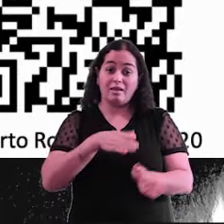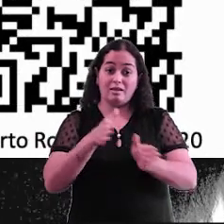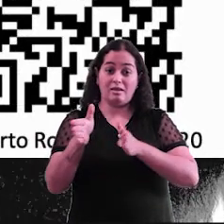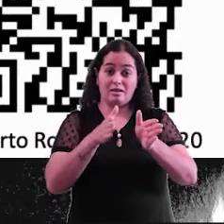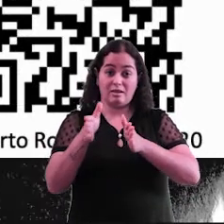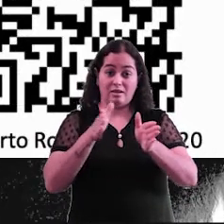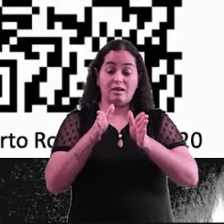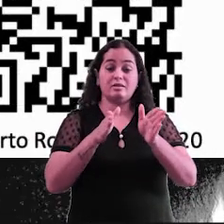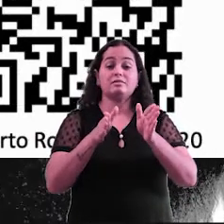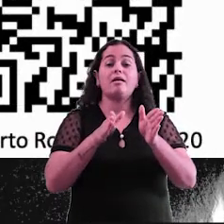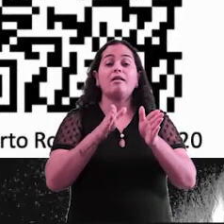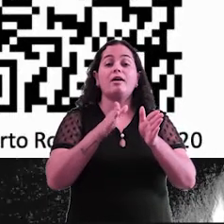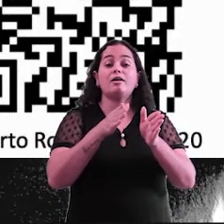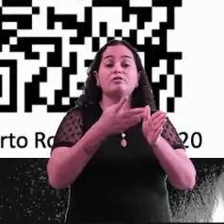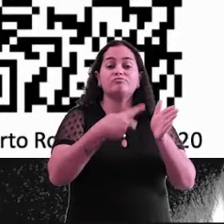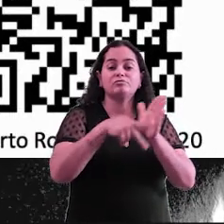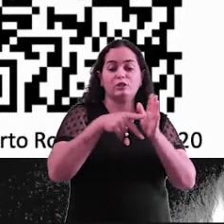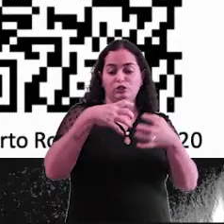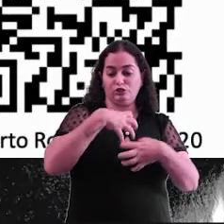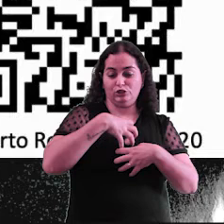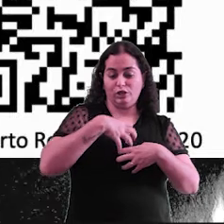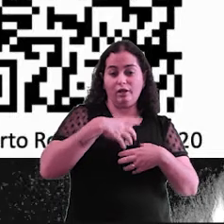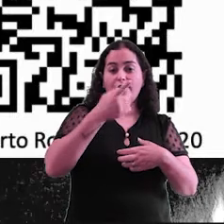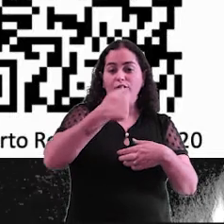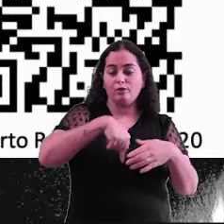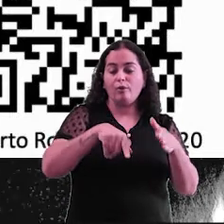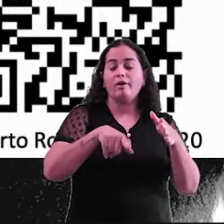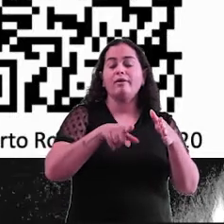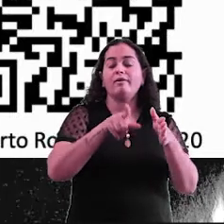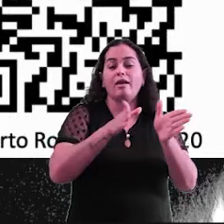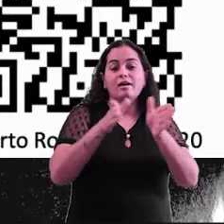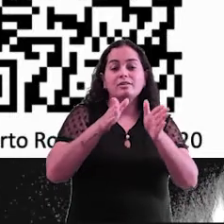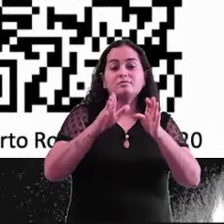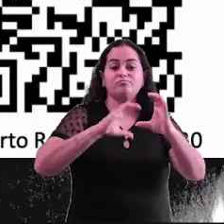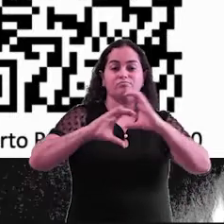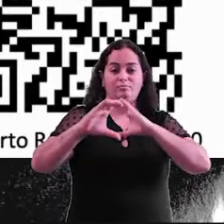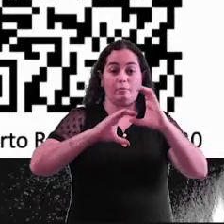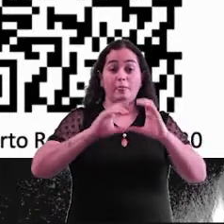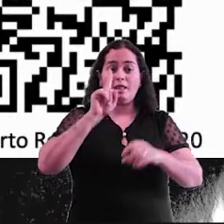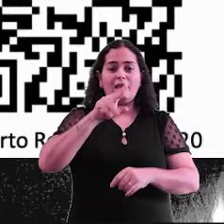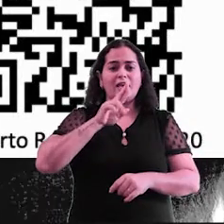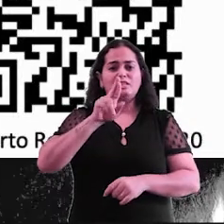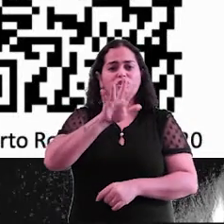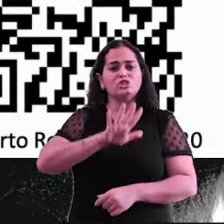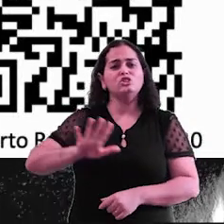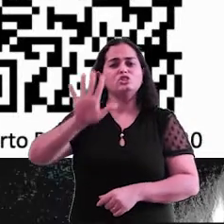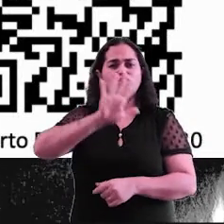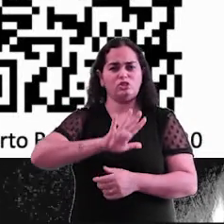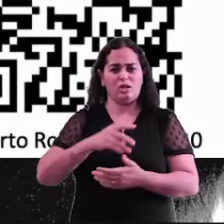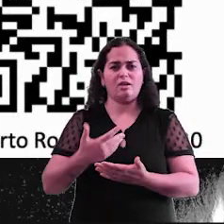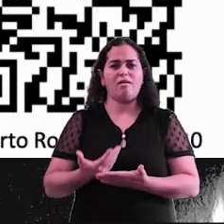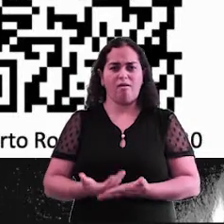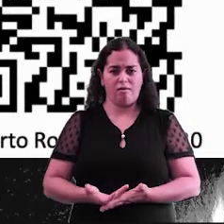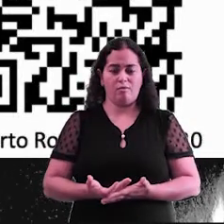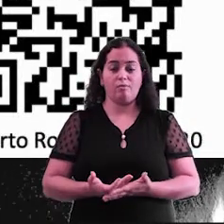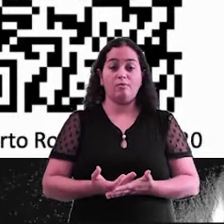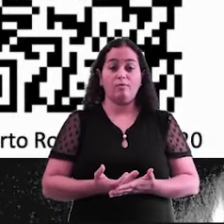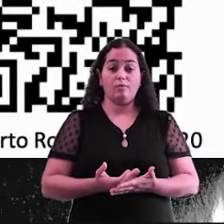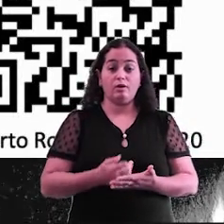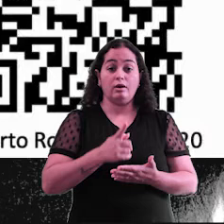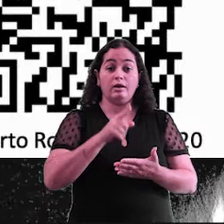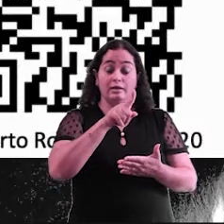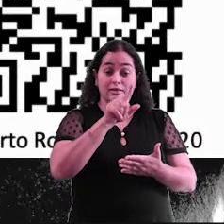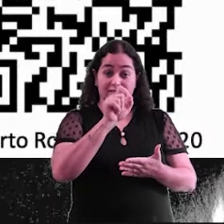bem gerais. Quem desejar ter acesso à pesquisa completa, a gente publicou ano passado um artigo na Análise da